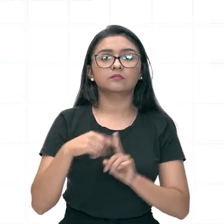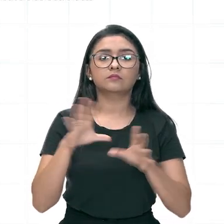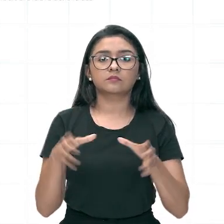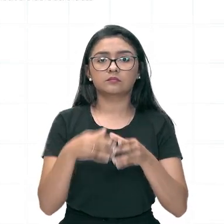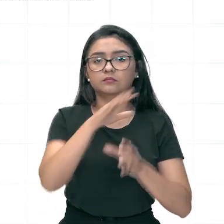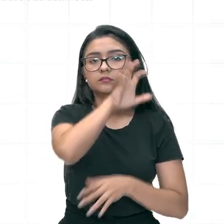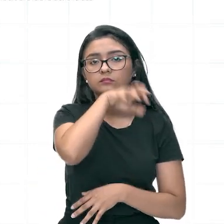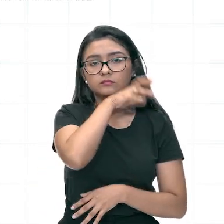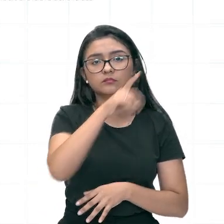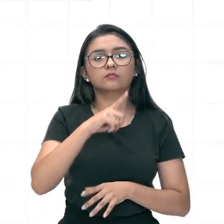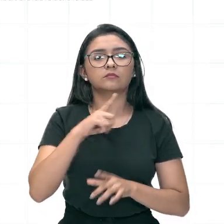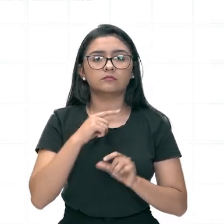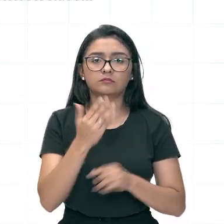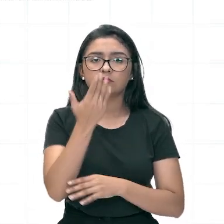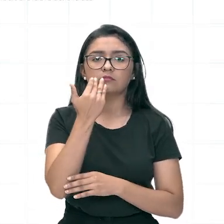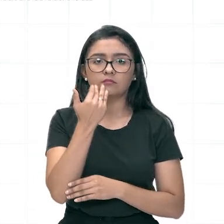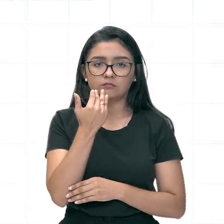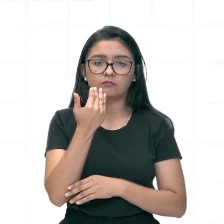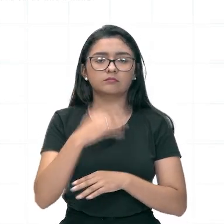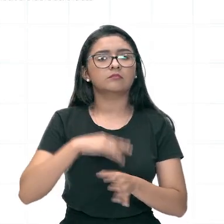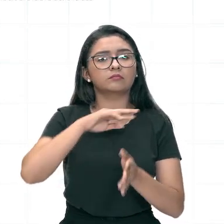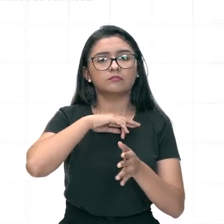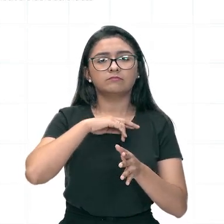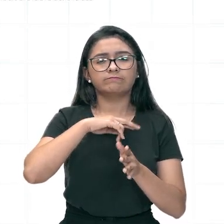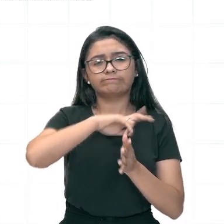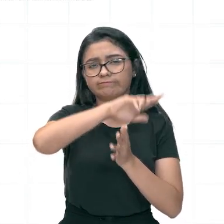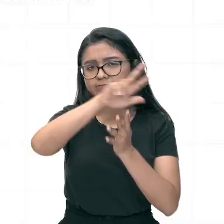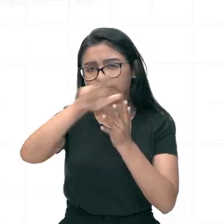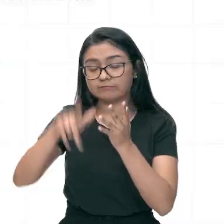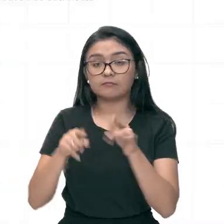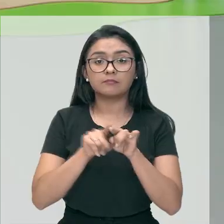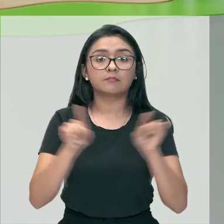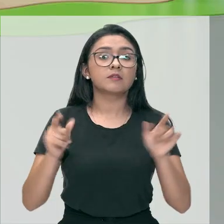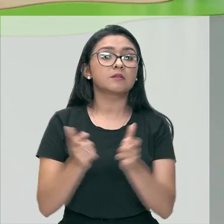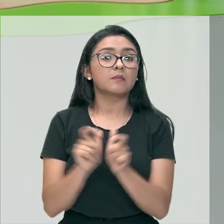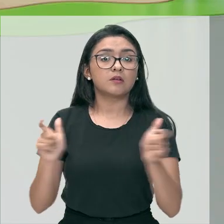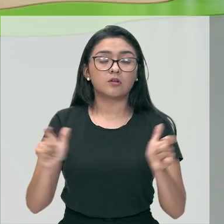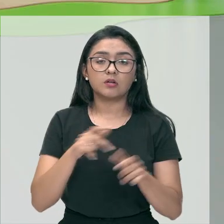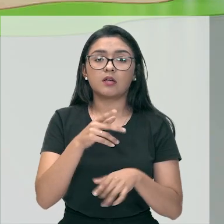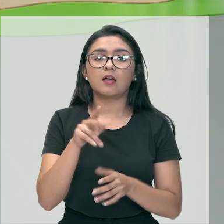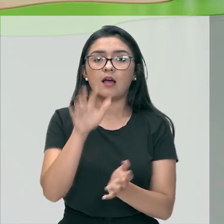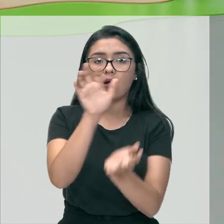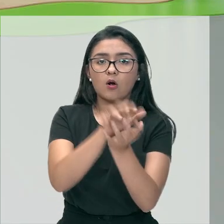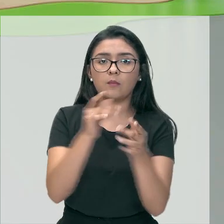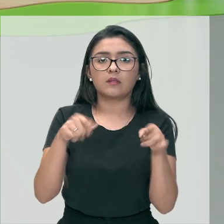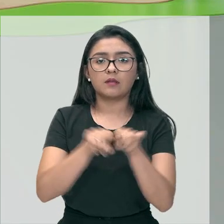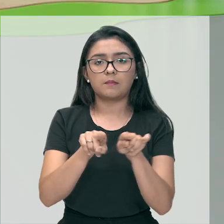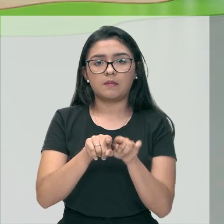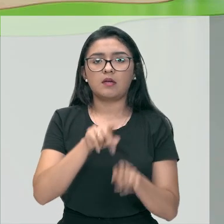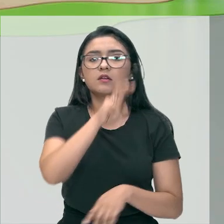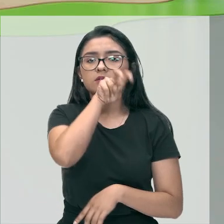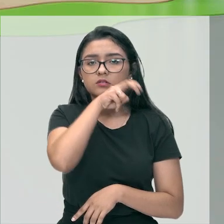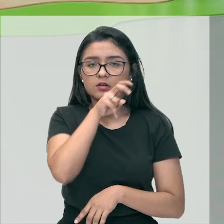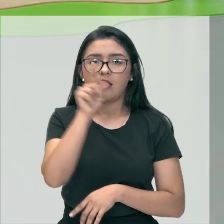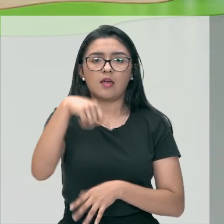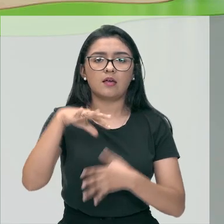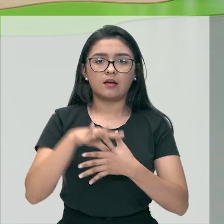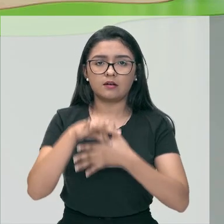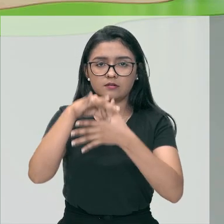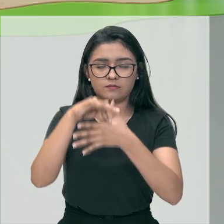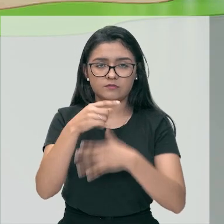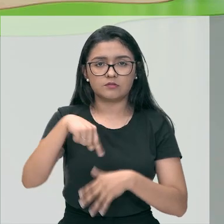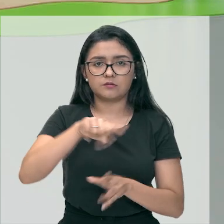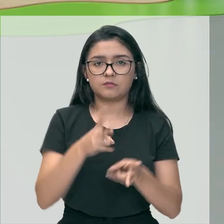dos répteis, né, eles têm uma alimentação bastante variável, mas a maioria deles, como as cobras e os jacarés, eles vão ser carnívoros, como a gente